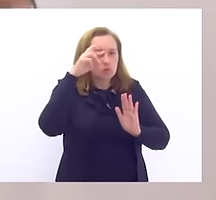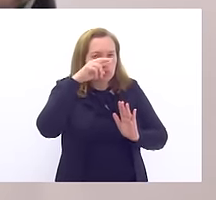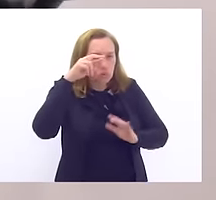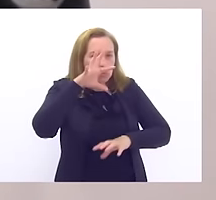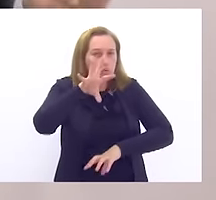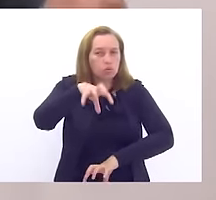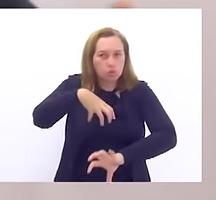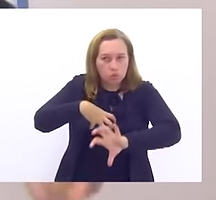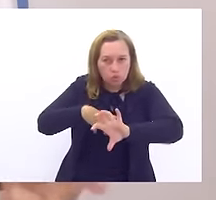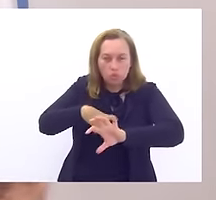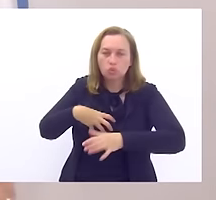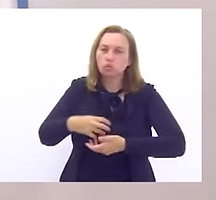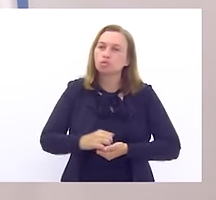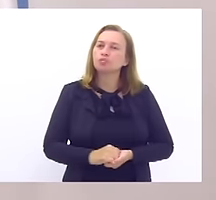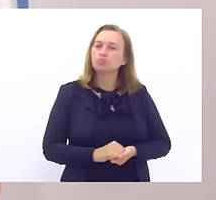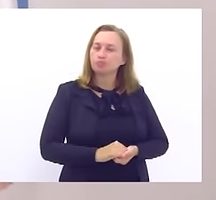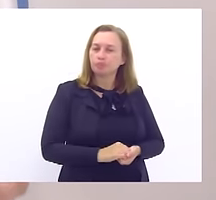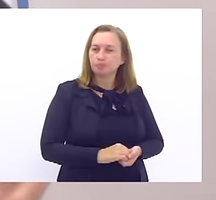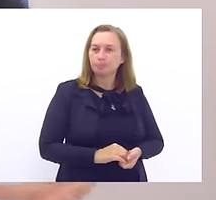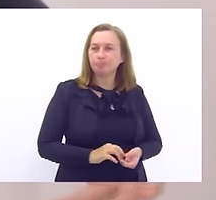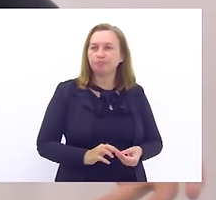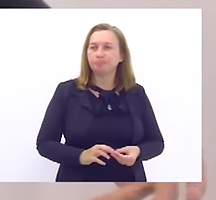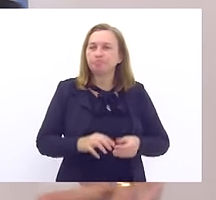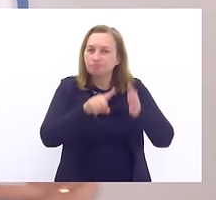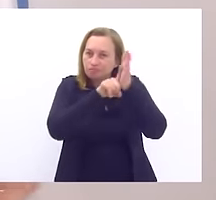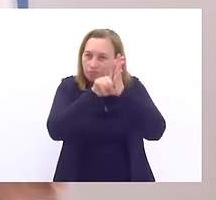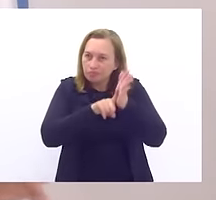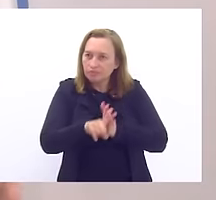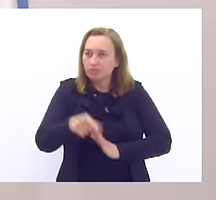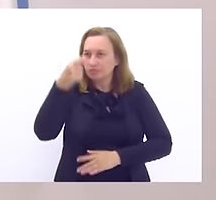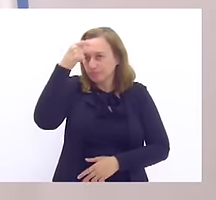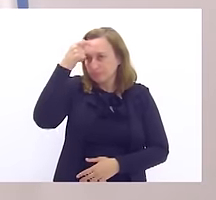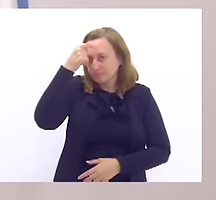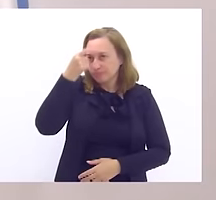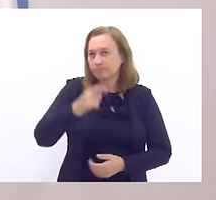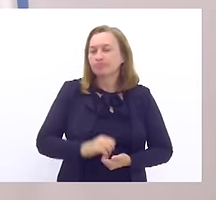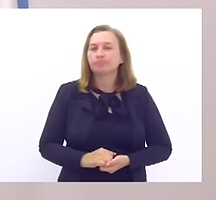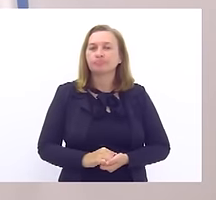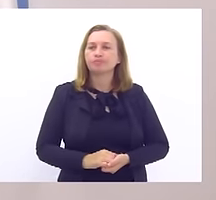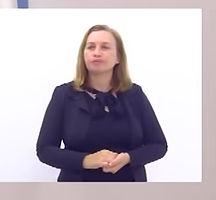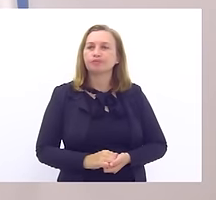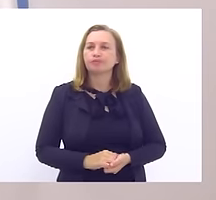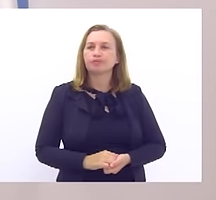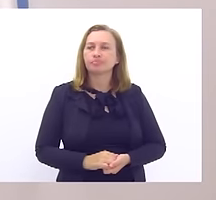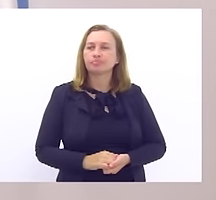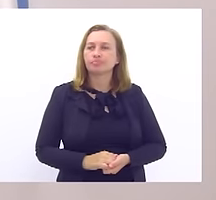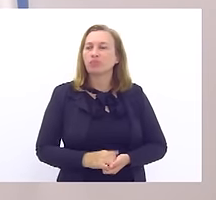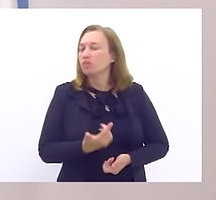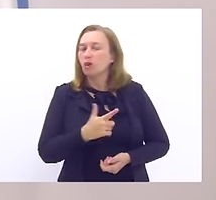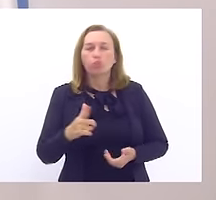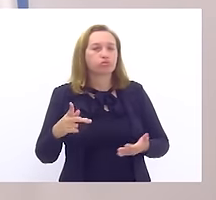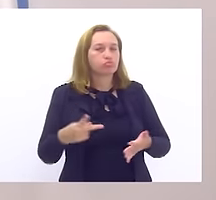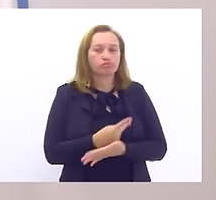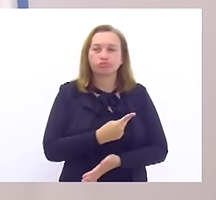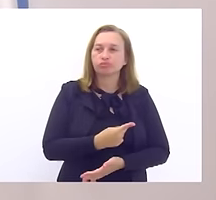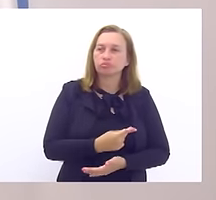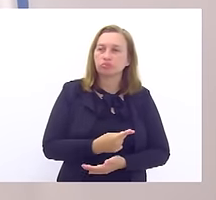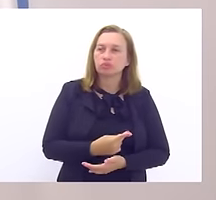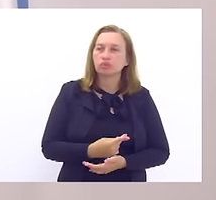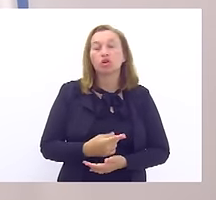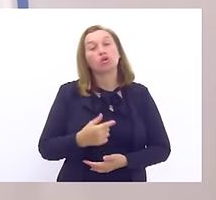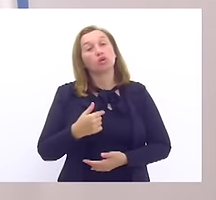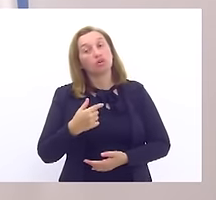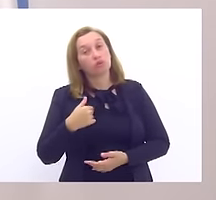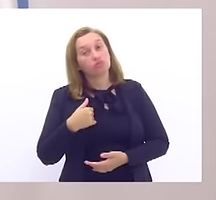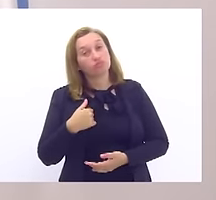empatia com analisando o bom senso e as circunstâncias daquele momento é uma coisa que não tem acontecido e o que nos